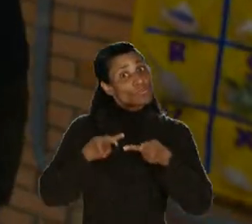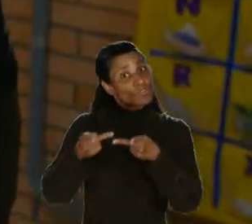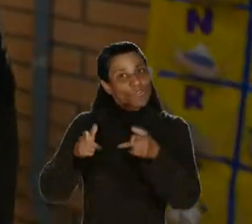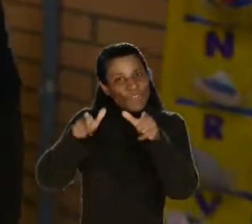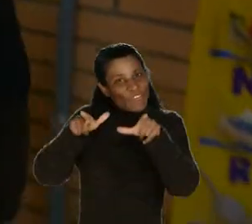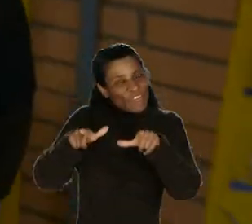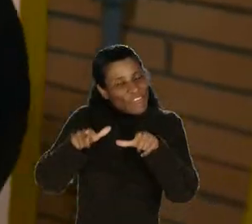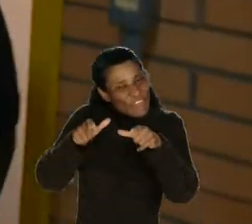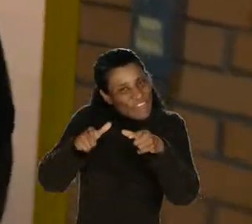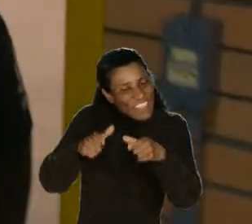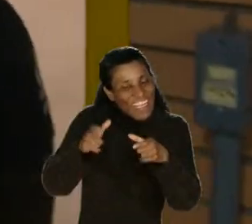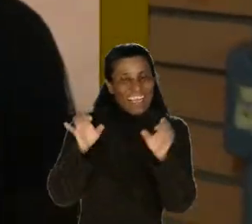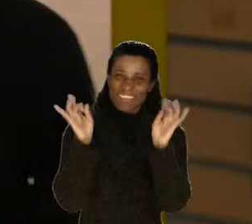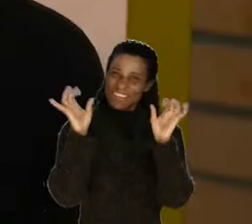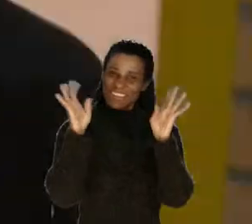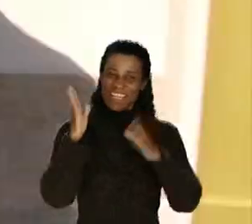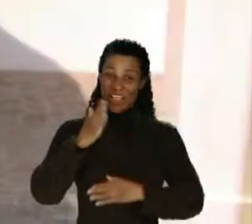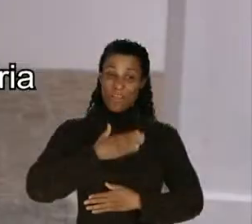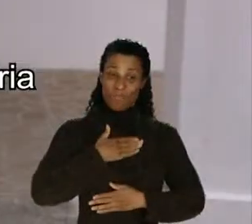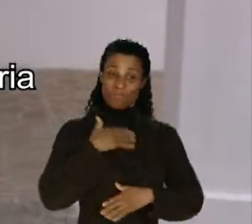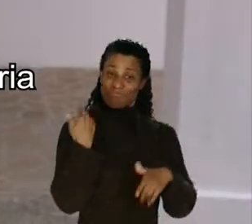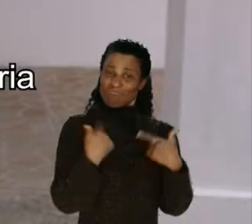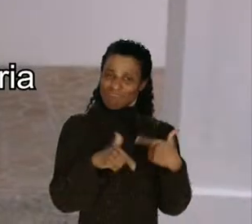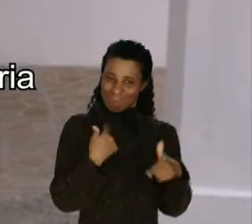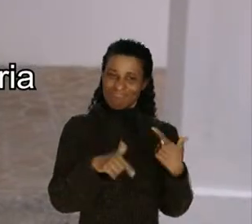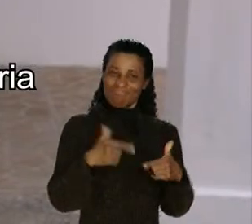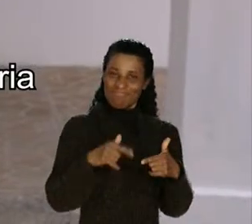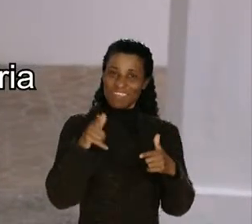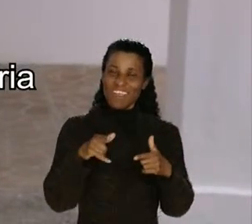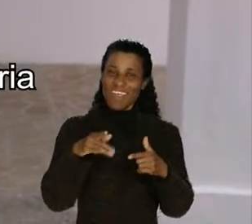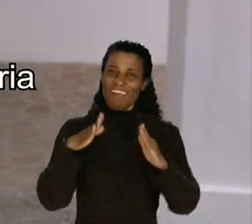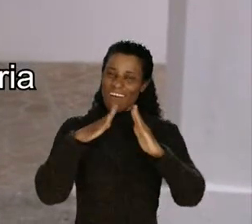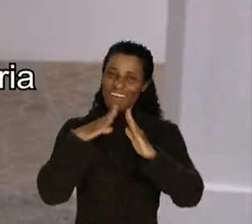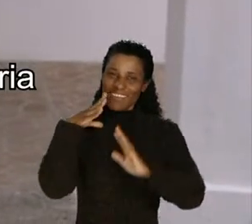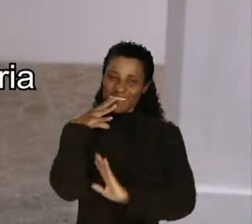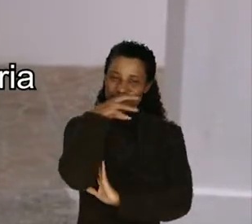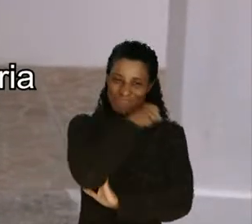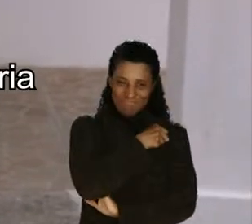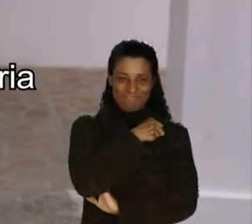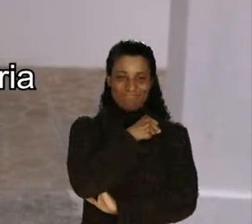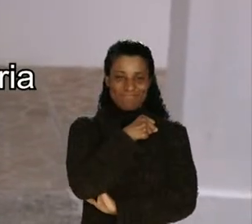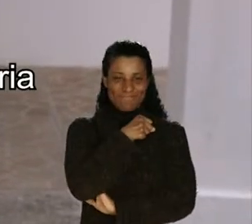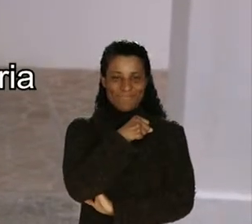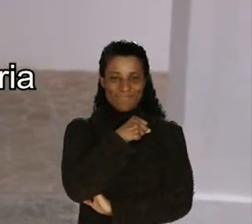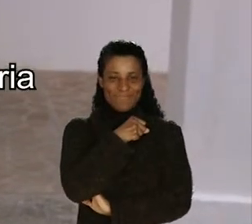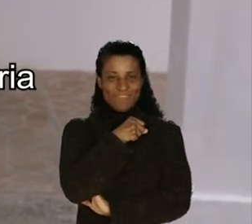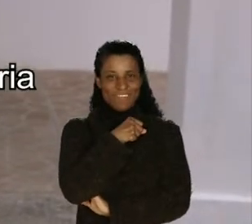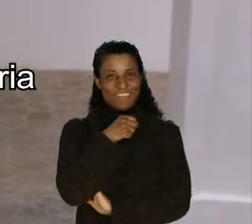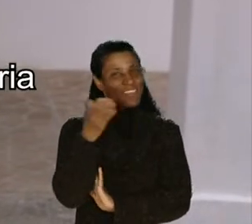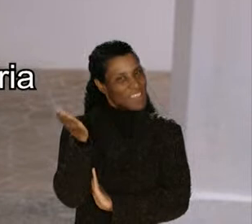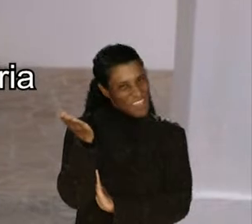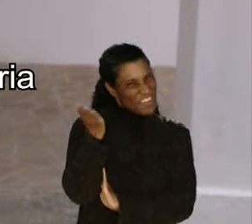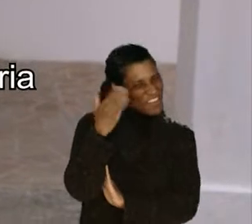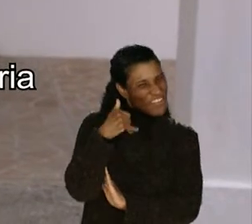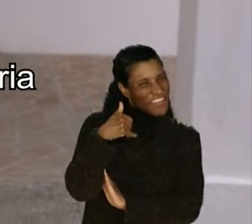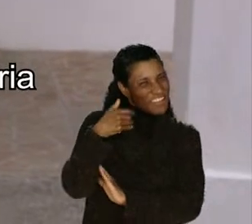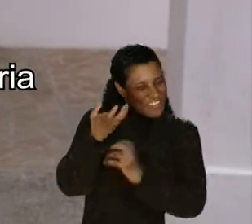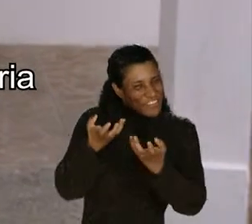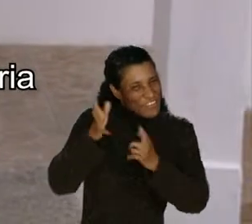De lá, fomos a um lugar especial. Meu trabalho é padaria,